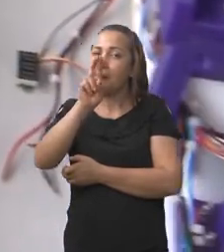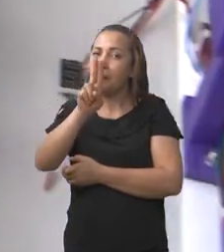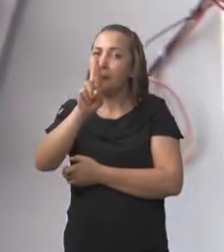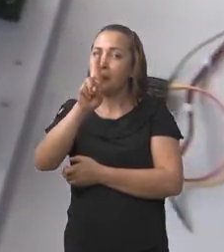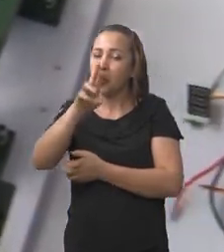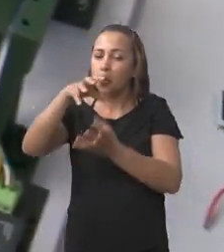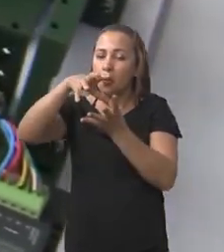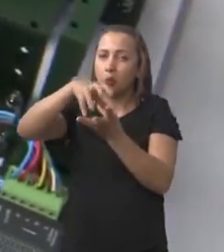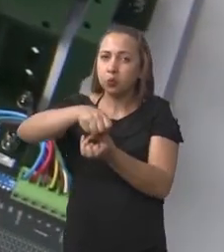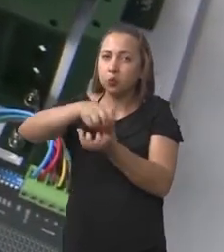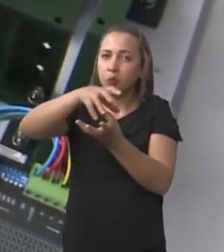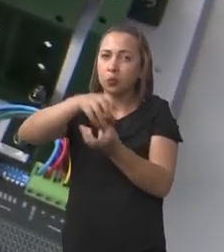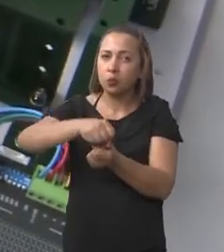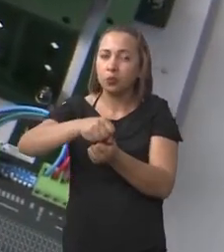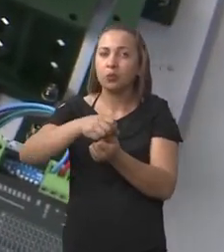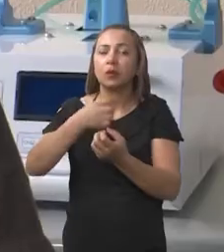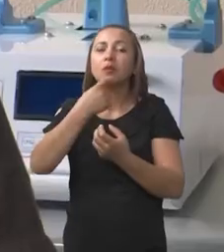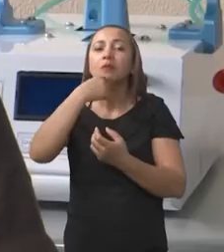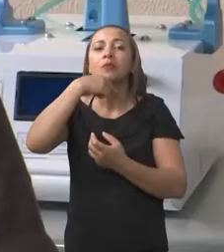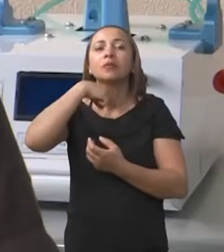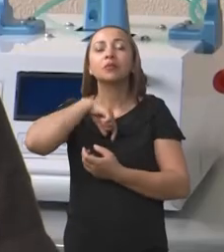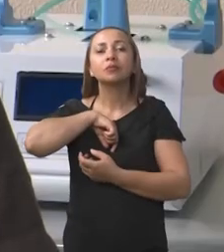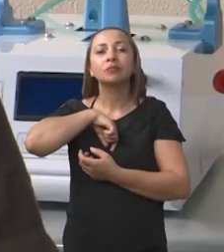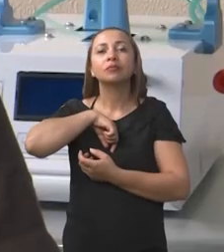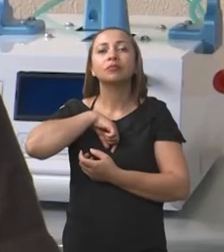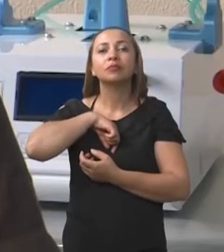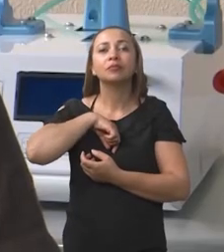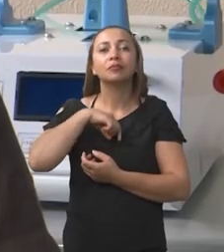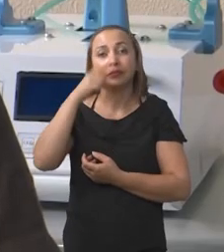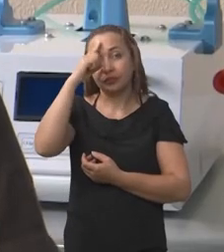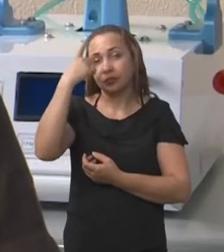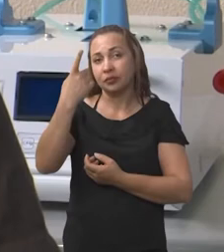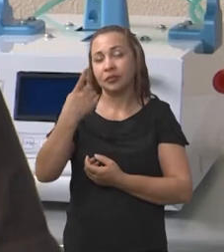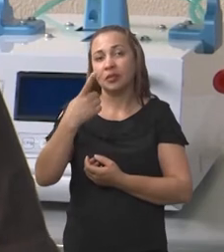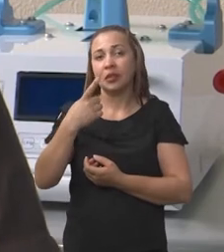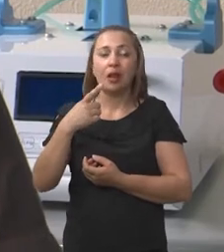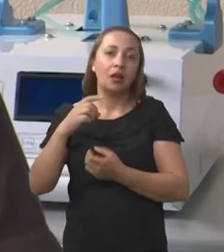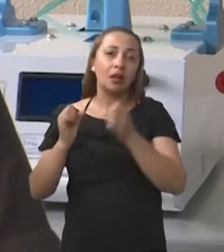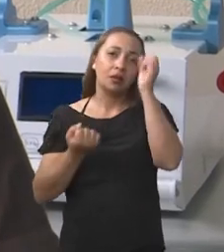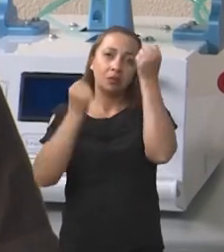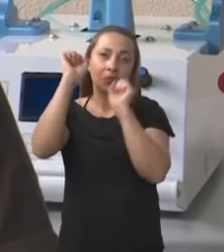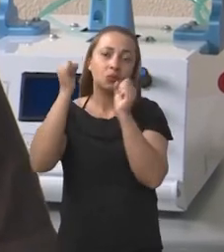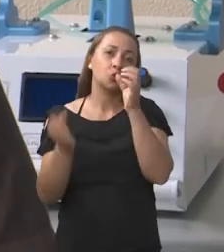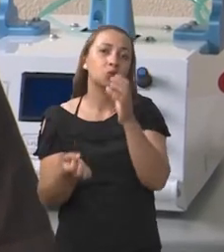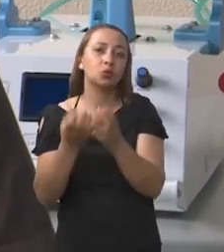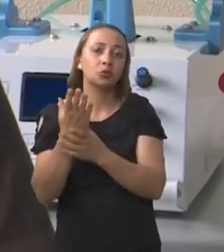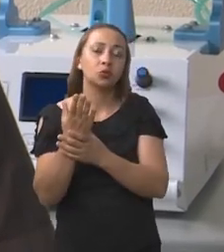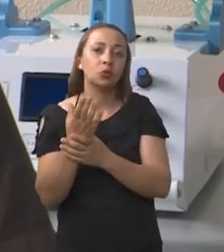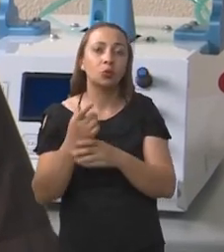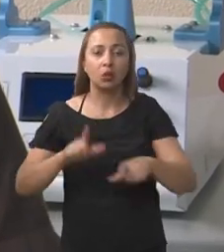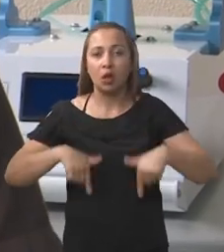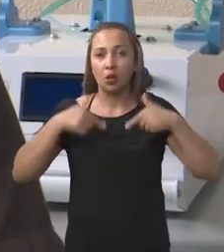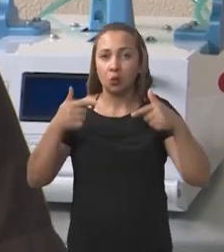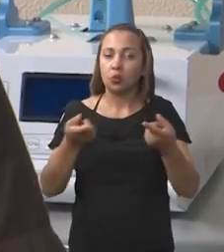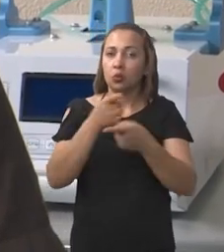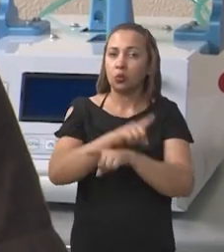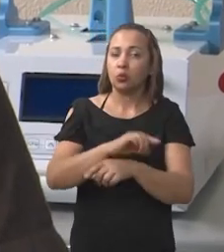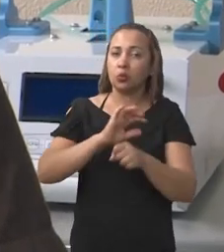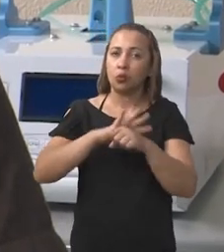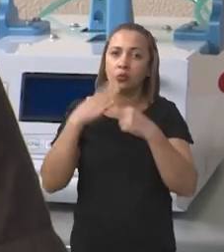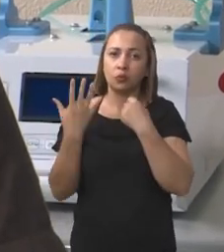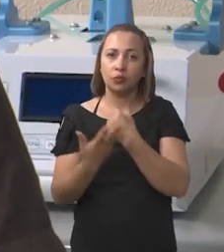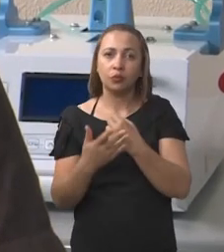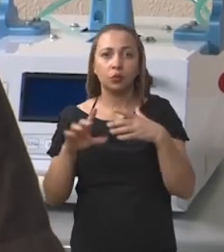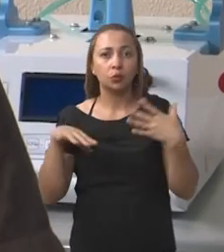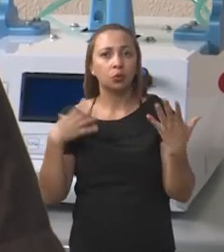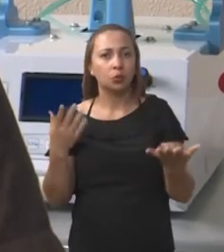e ventilado mecanicamente. A ideia principal do equipamento foi essa, né? Foi um equipamento que surgiu em combate à Covid, naquele